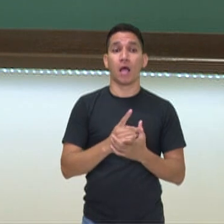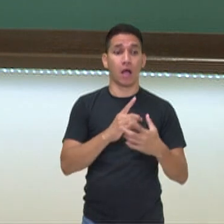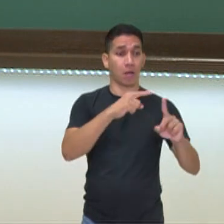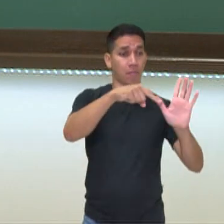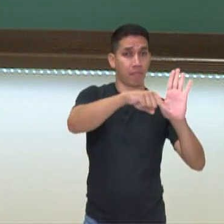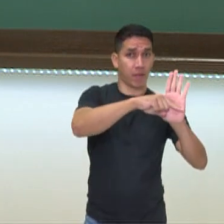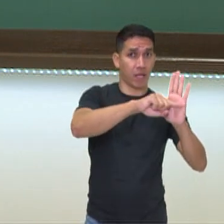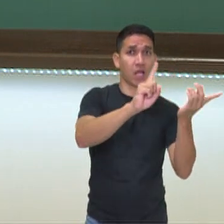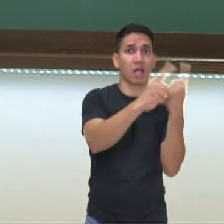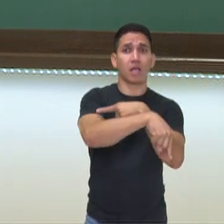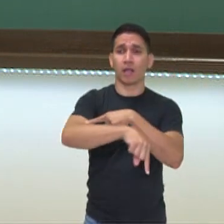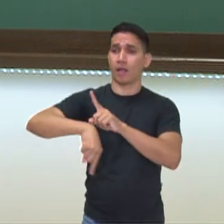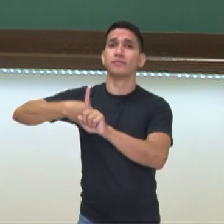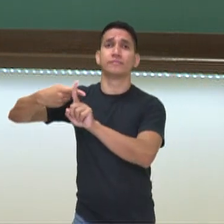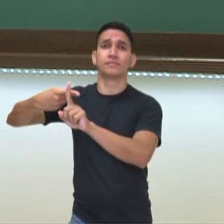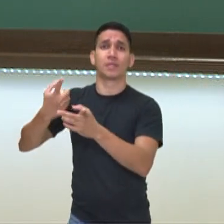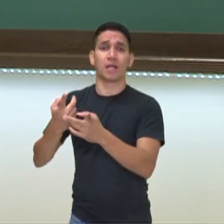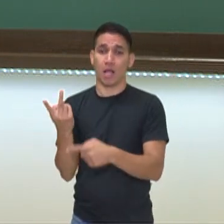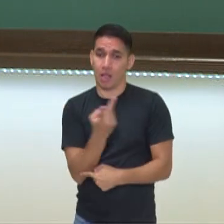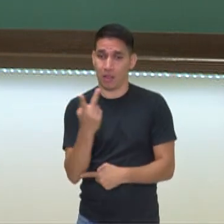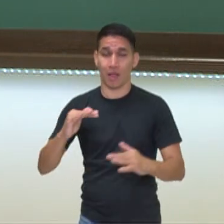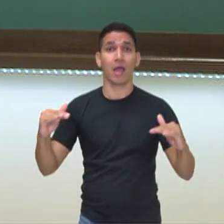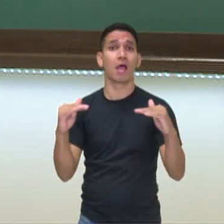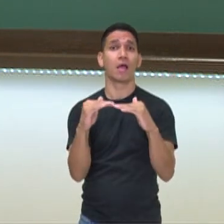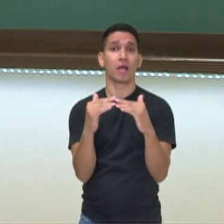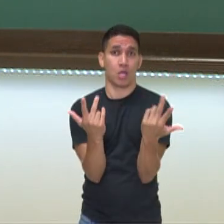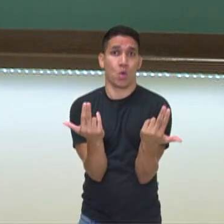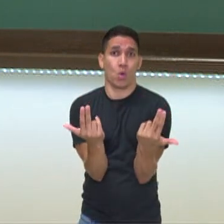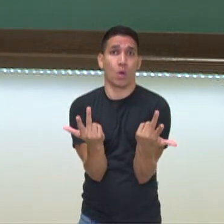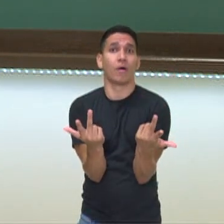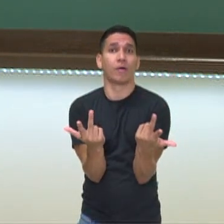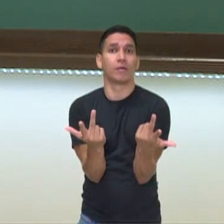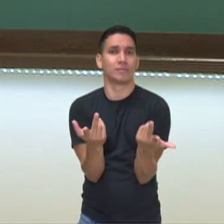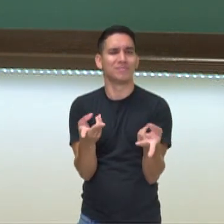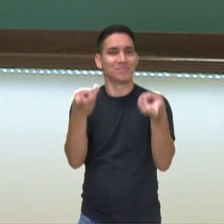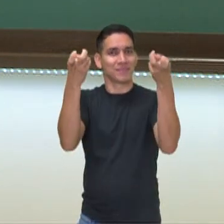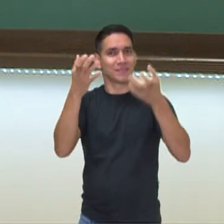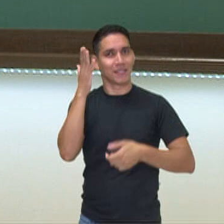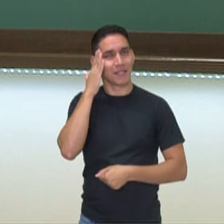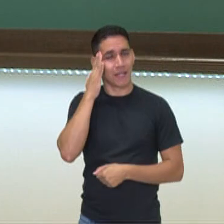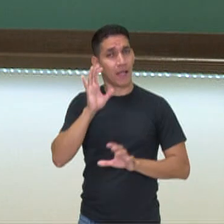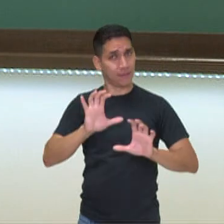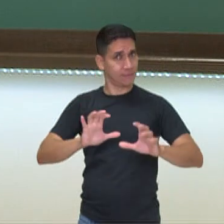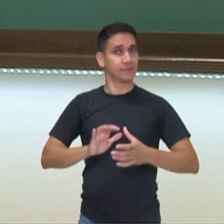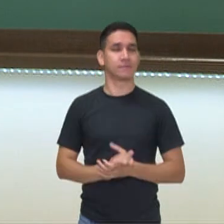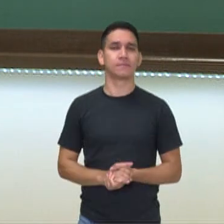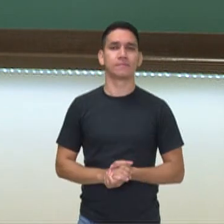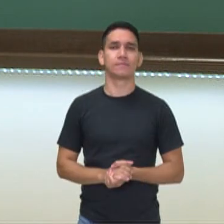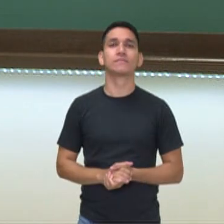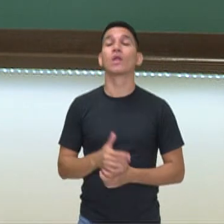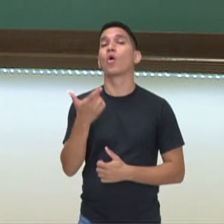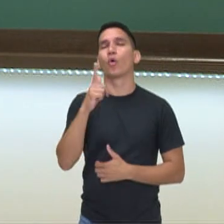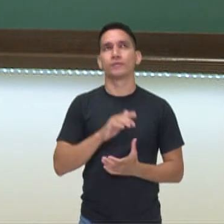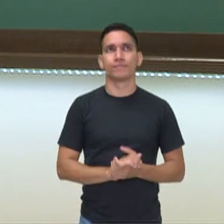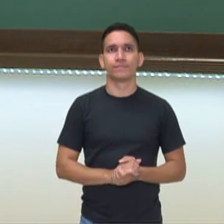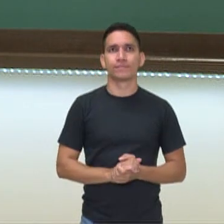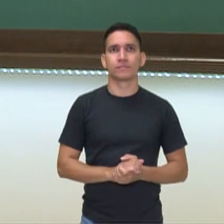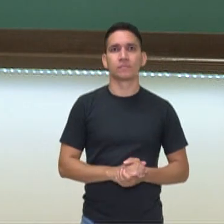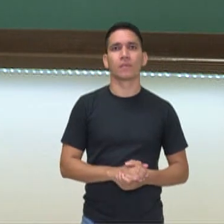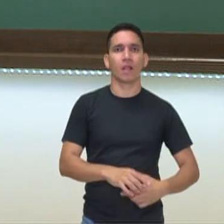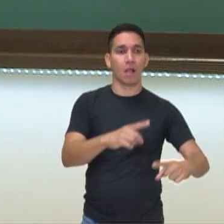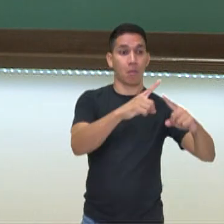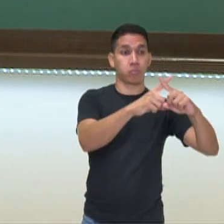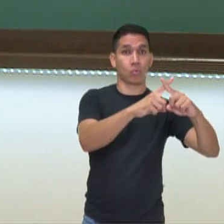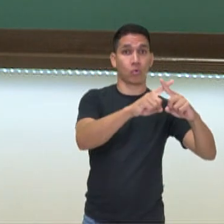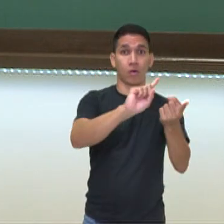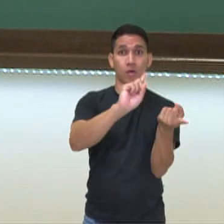subtração? Adição. Então, as duas não estão na mesma ordem de resolução? Estão na mesma ordem de resolução. Quem é a operação inversa